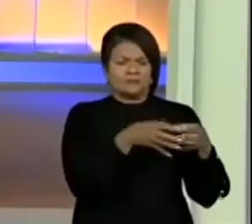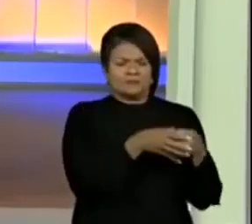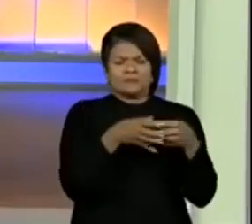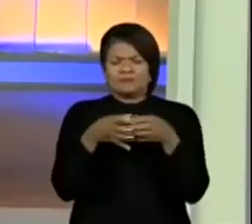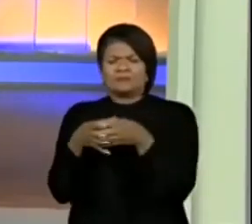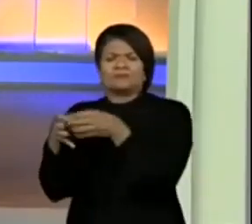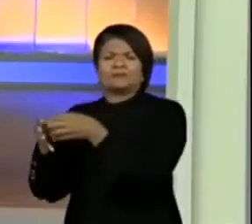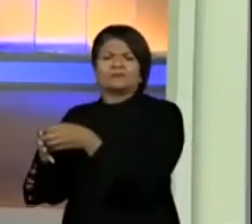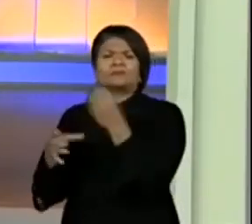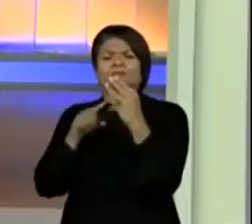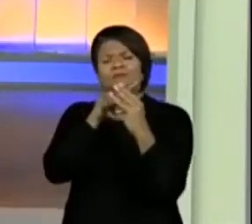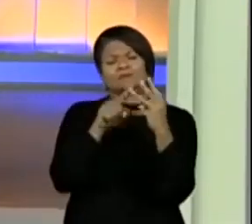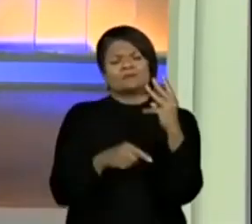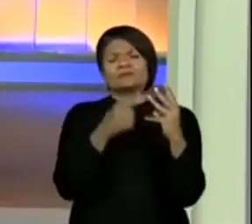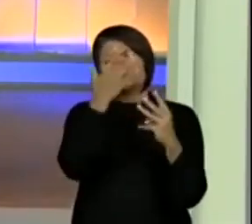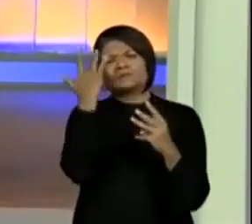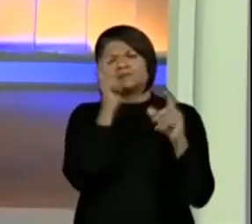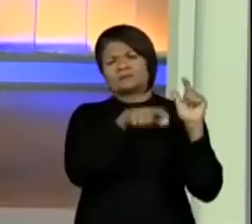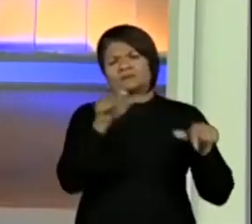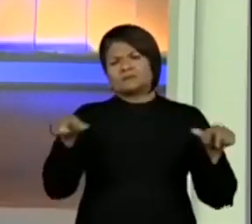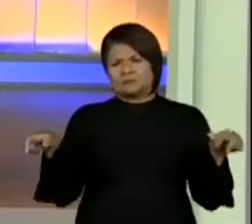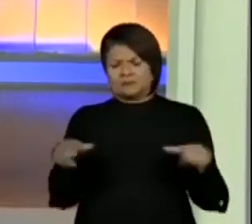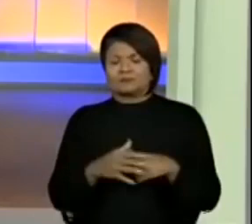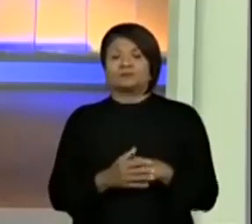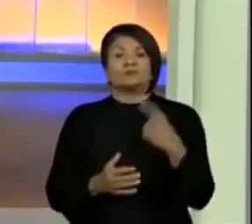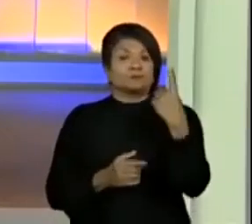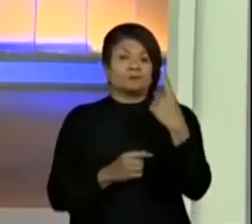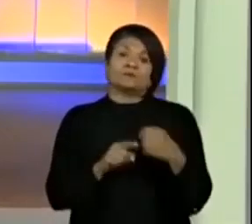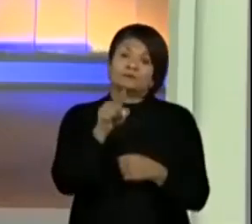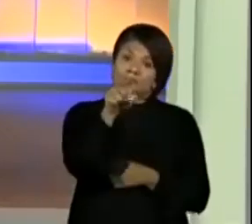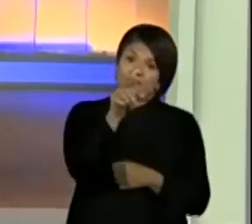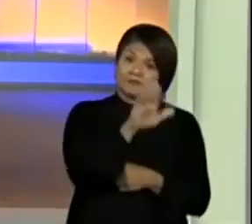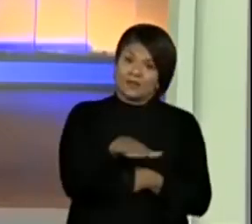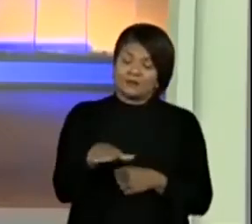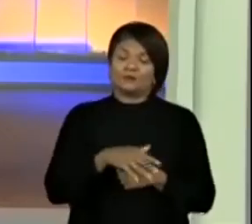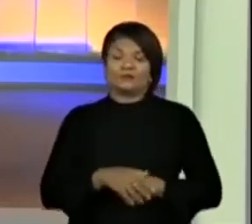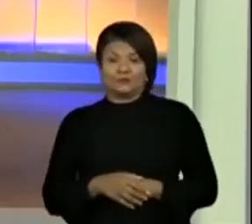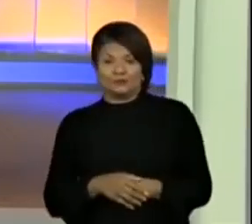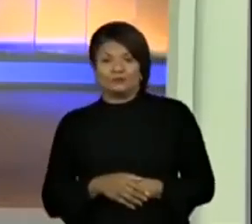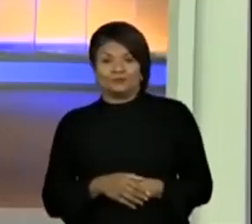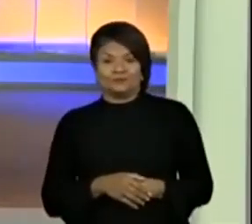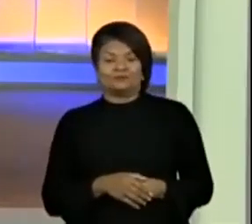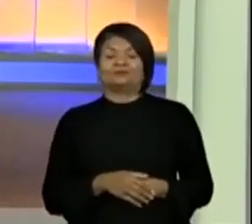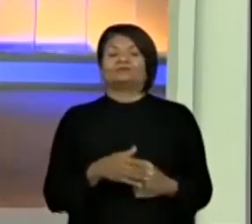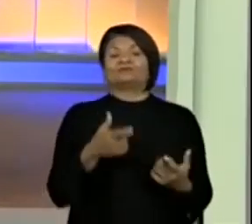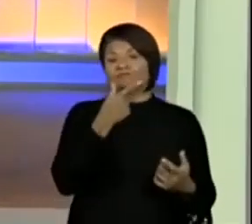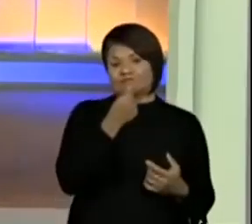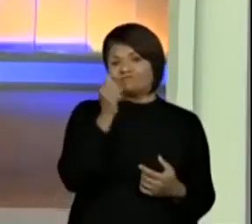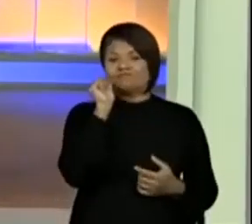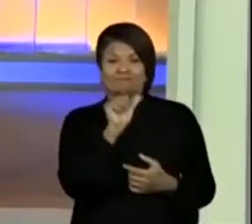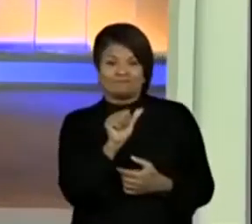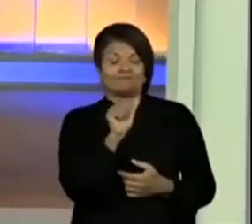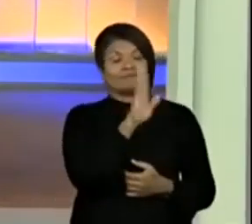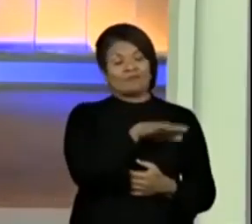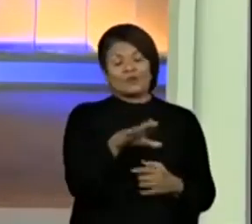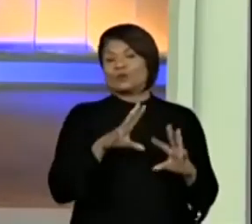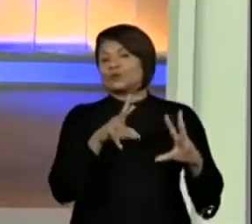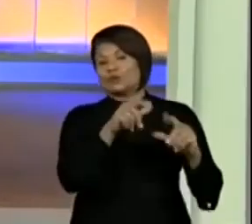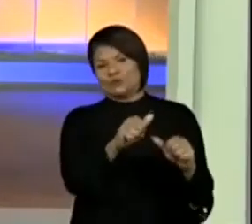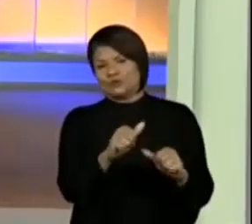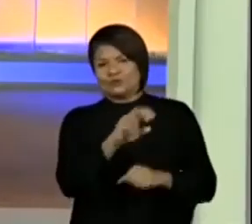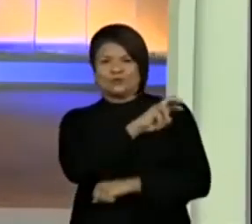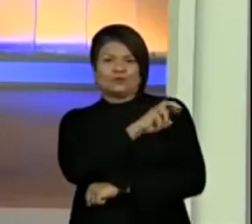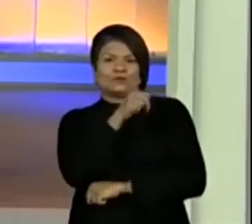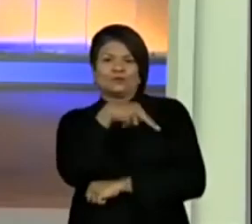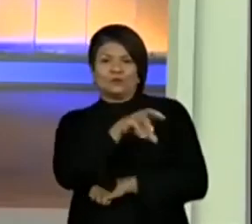pessoas essenciais nesse processo. Primeiro, você aluno. Aluno, aluna, todos os alunos aí do